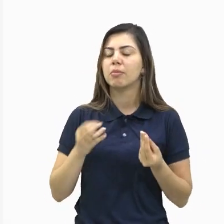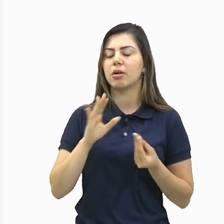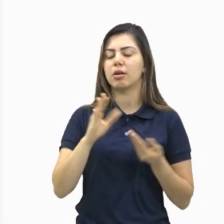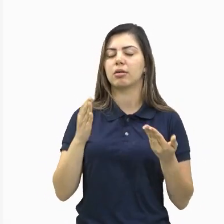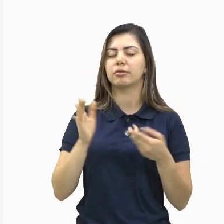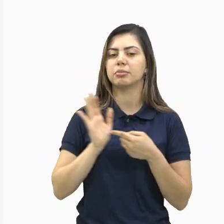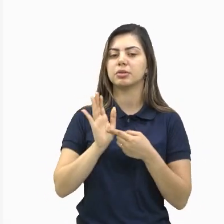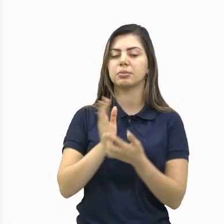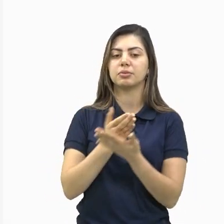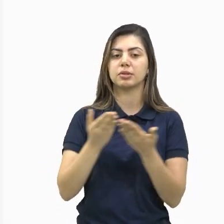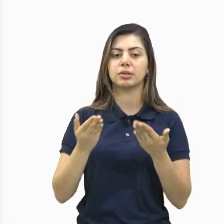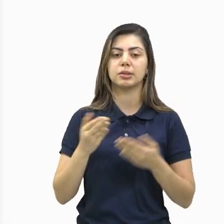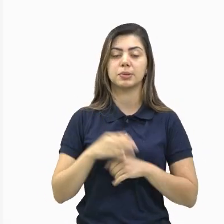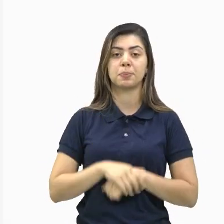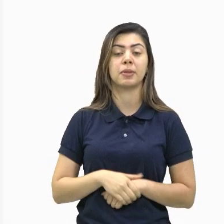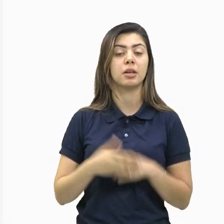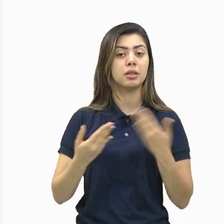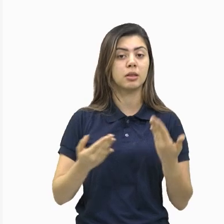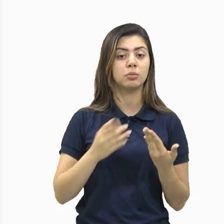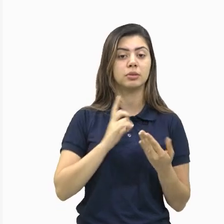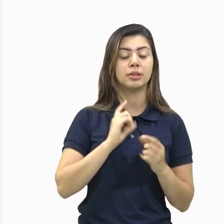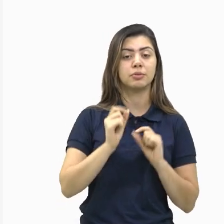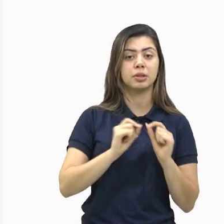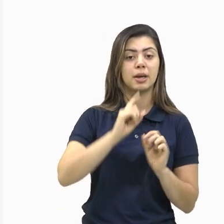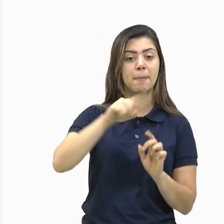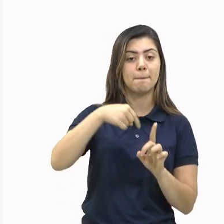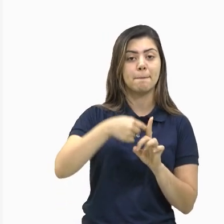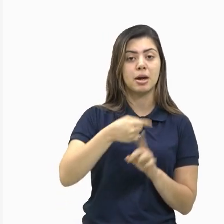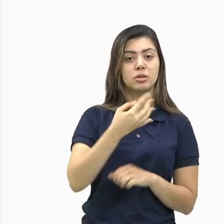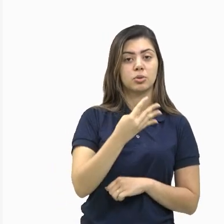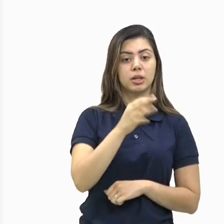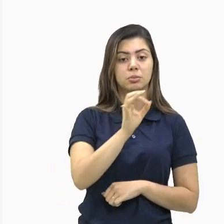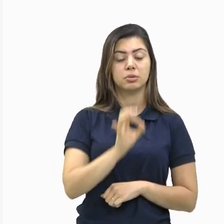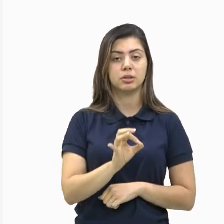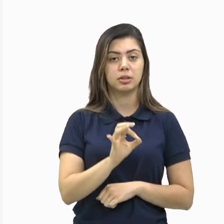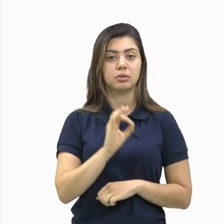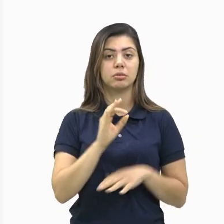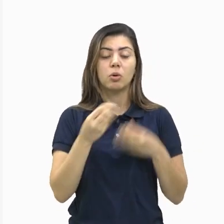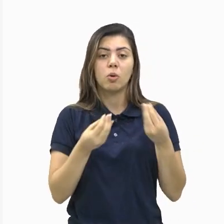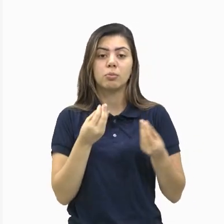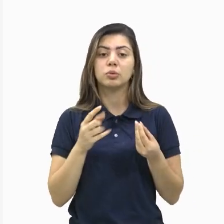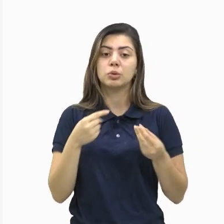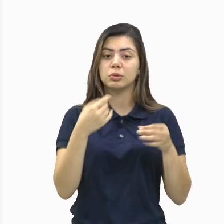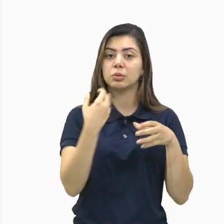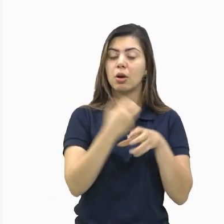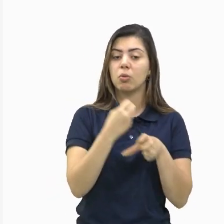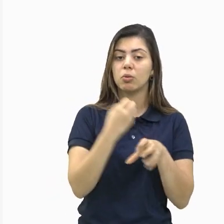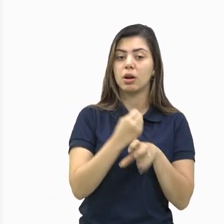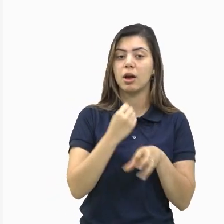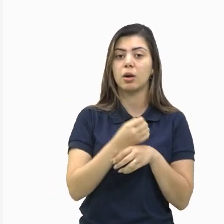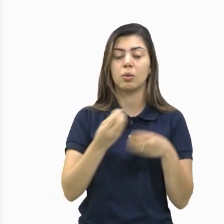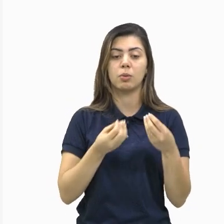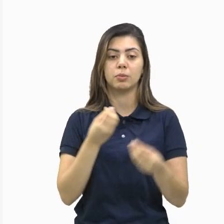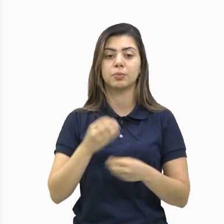Um aumento de 4%, nós podemos representar da seguinte maneira, podemos calcular, na verdade, da seguinte